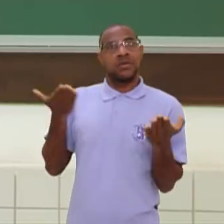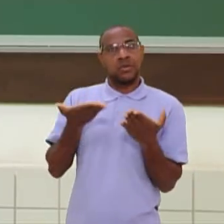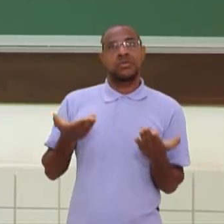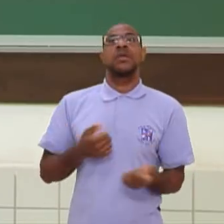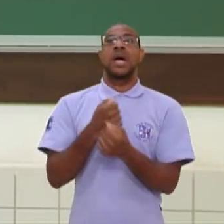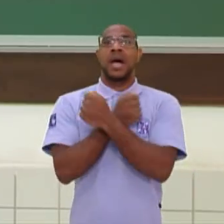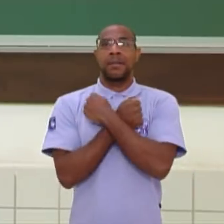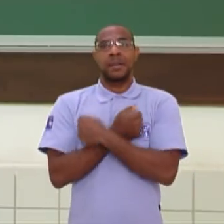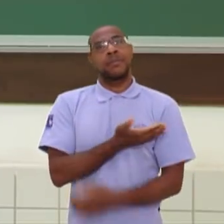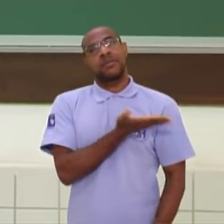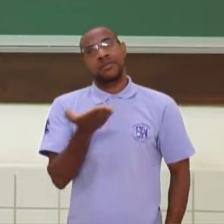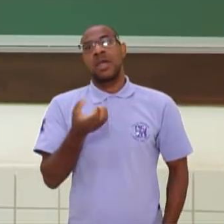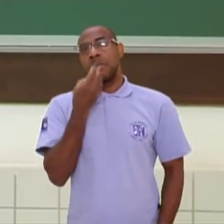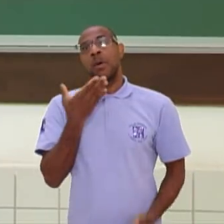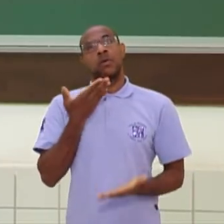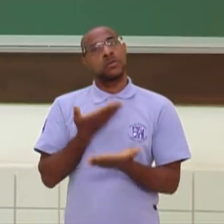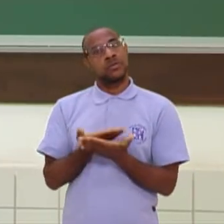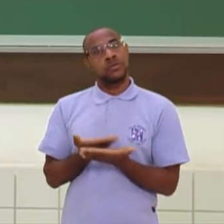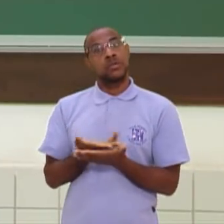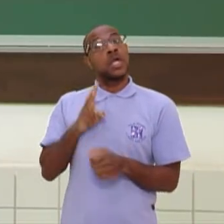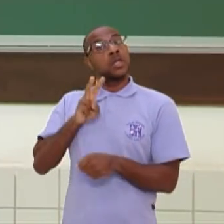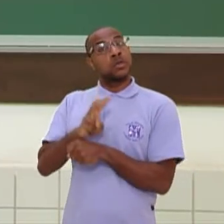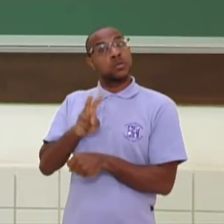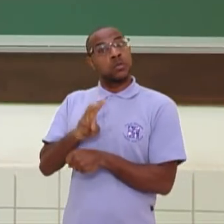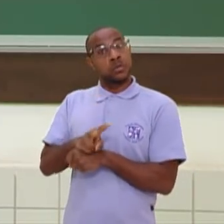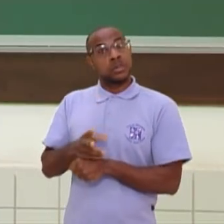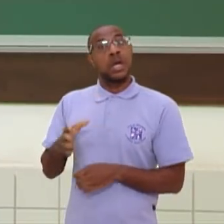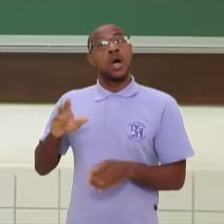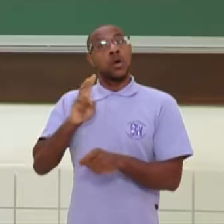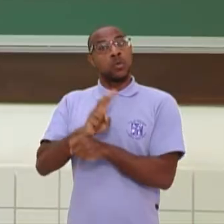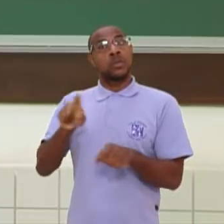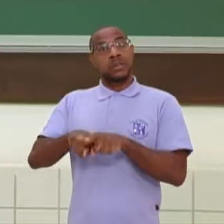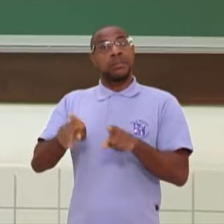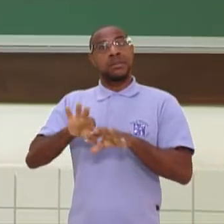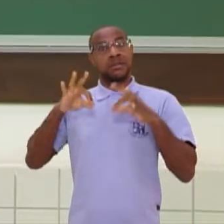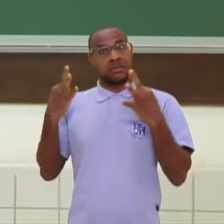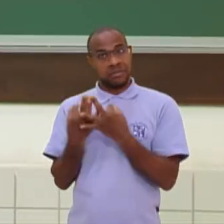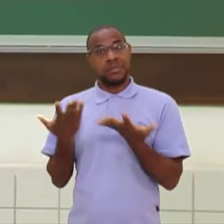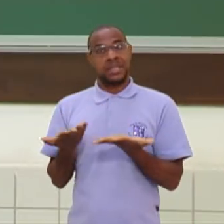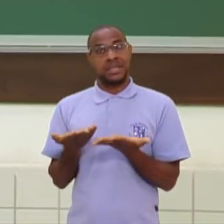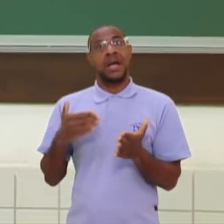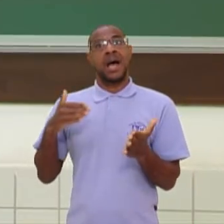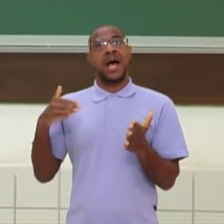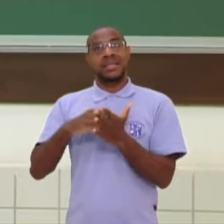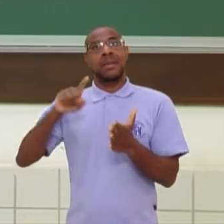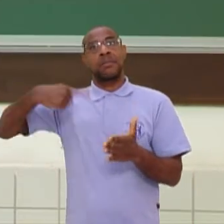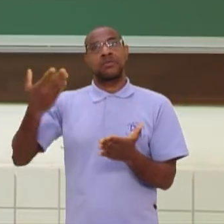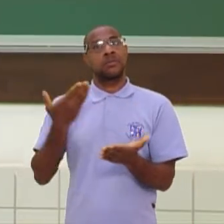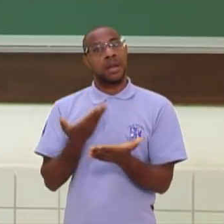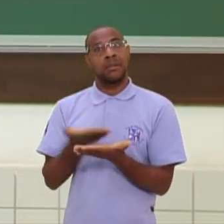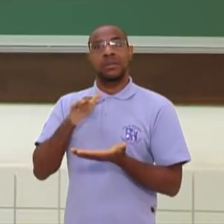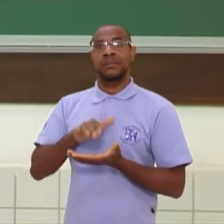abraço para você, bons estudos, se cuide, cuide da sua família e nos vemos então na nossa próxima aula.